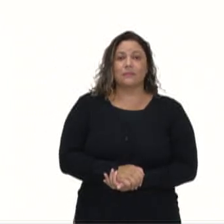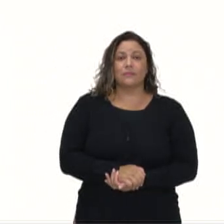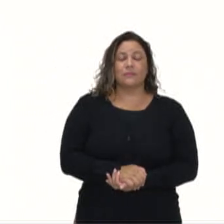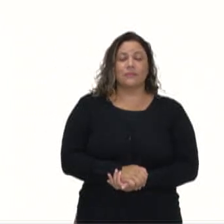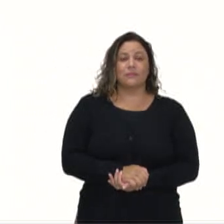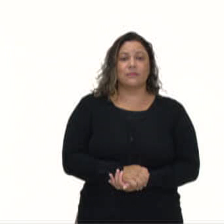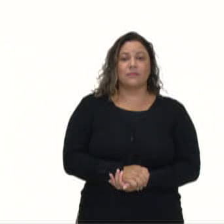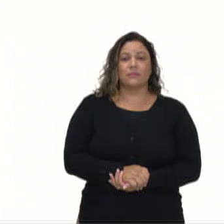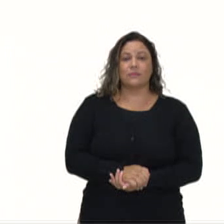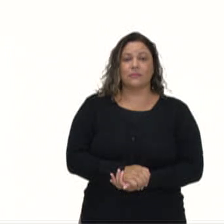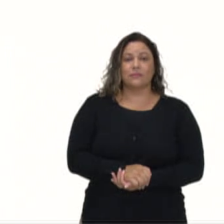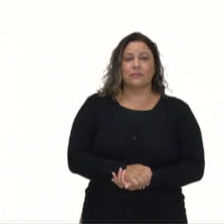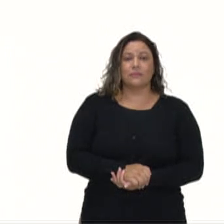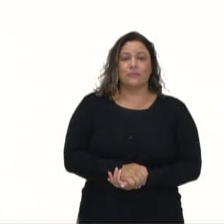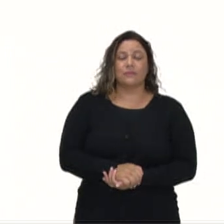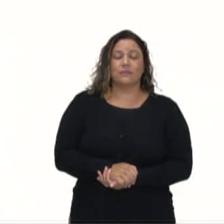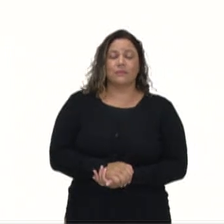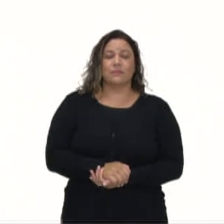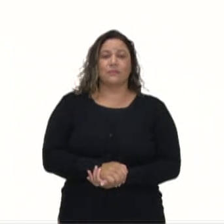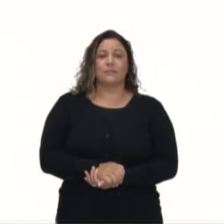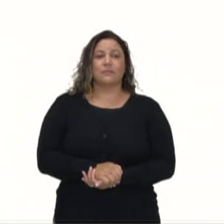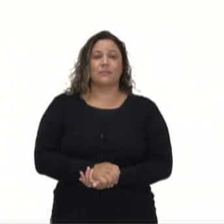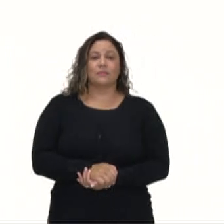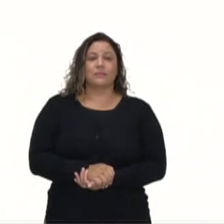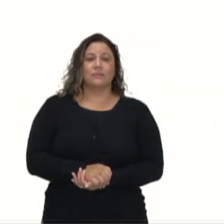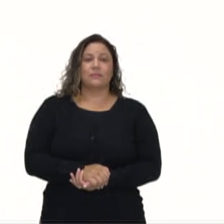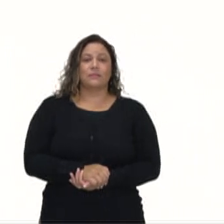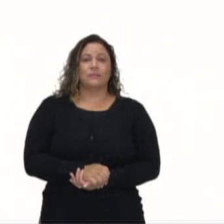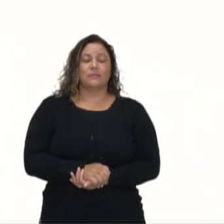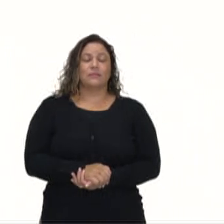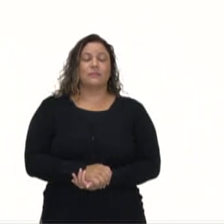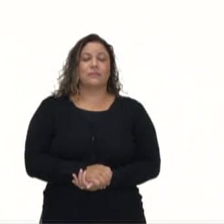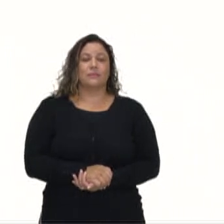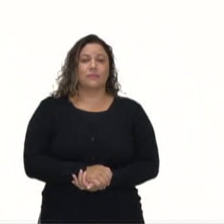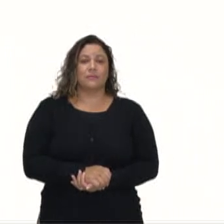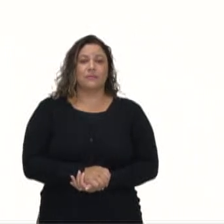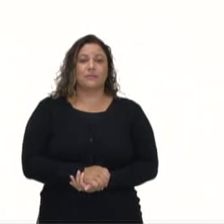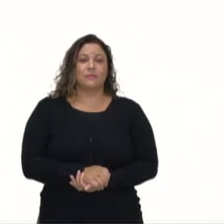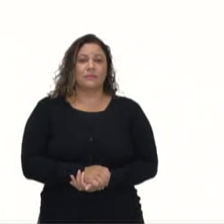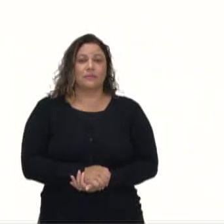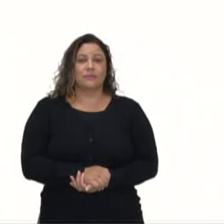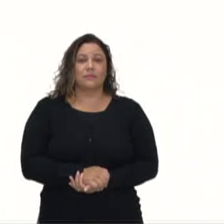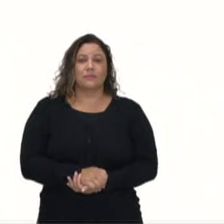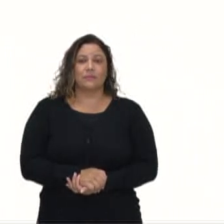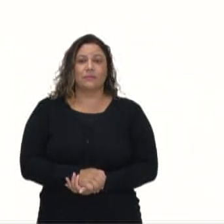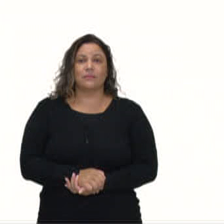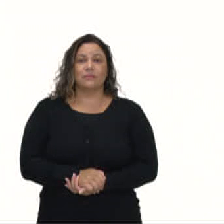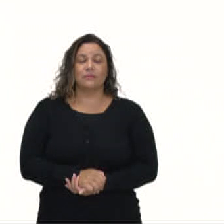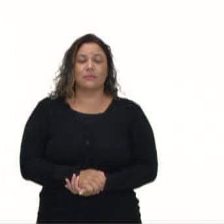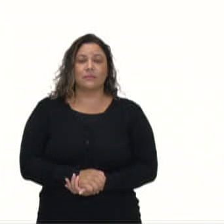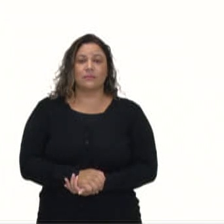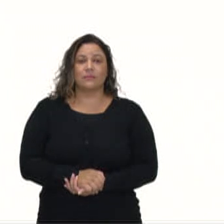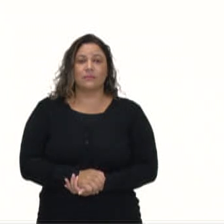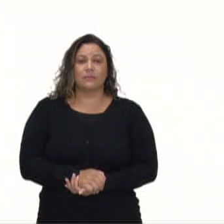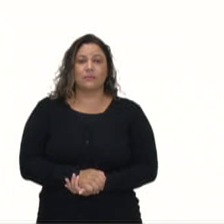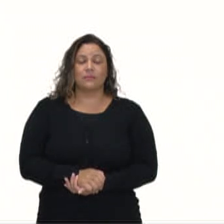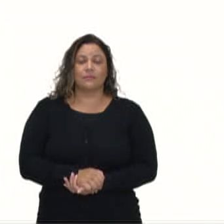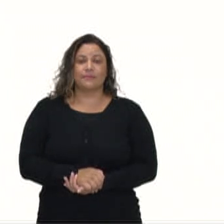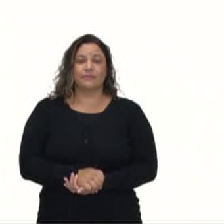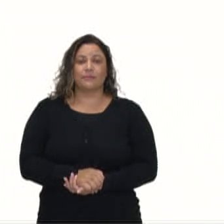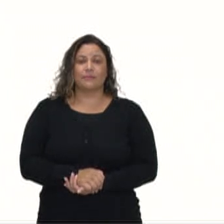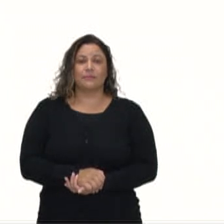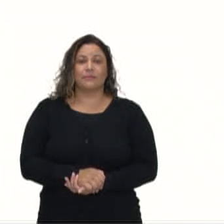characters, writing stories, even doing interviews. When you do something that you know fans seem to